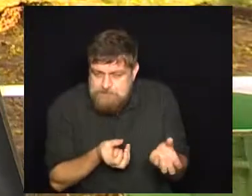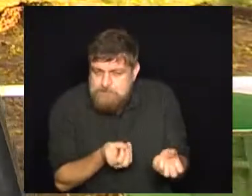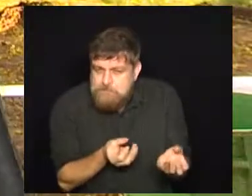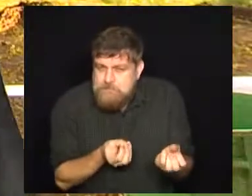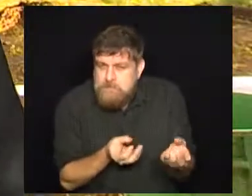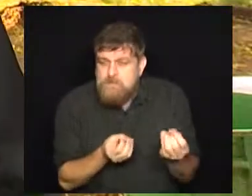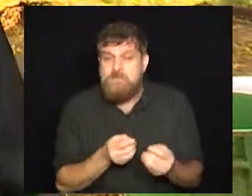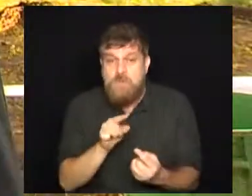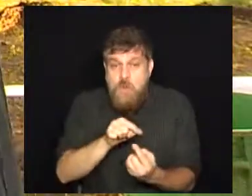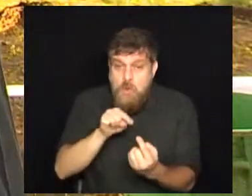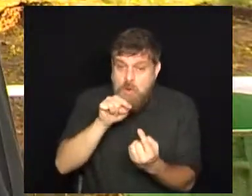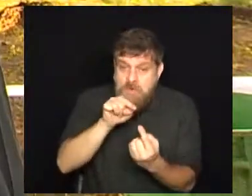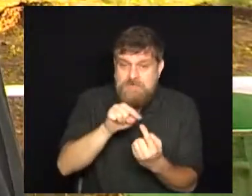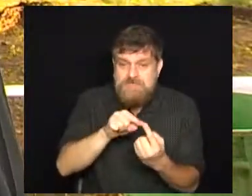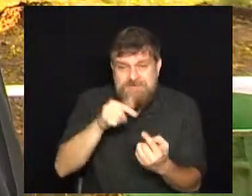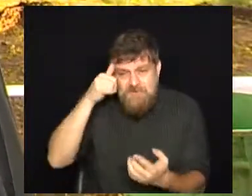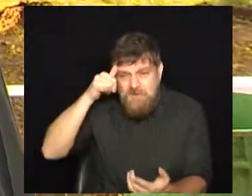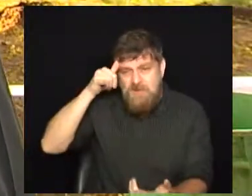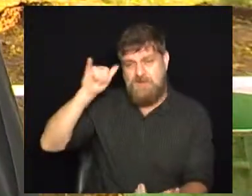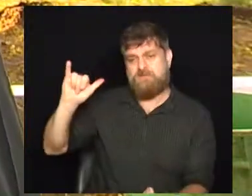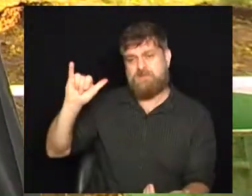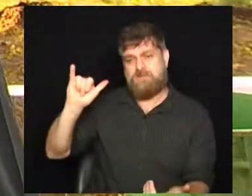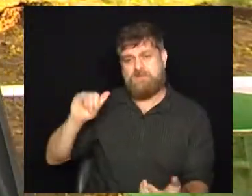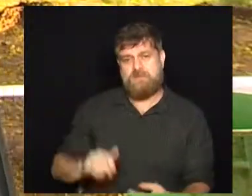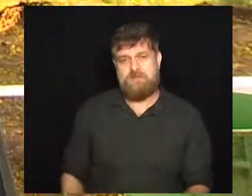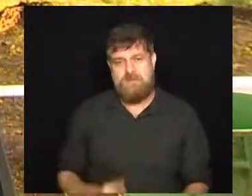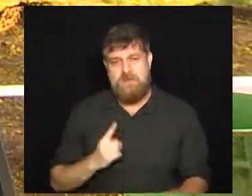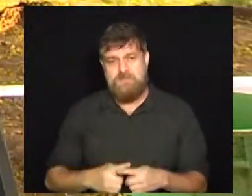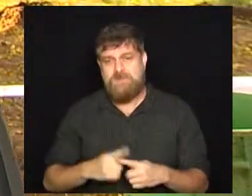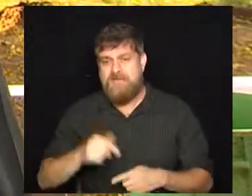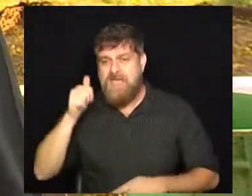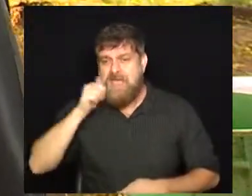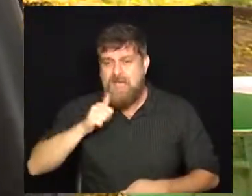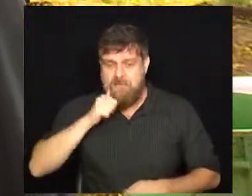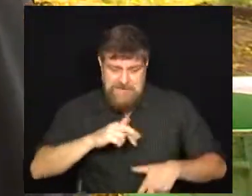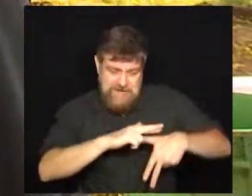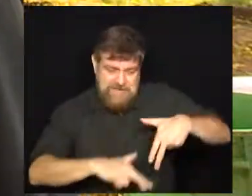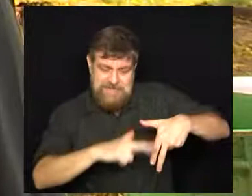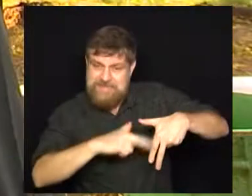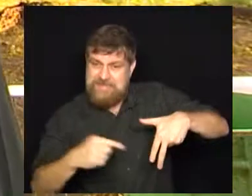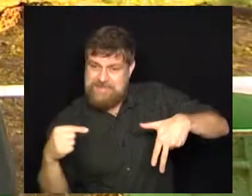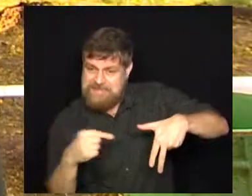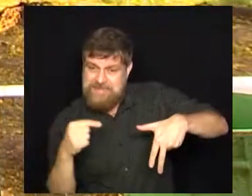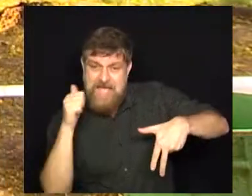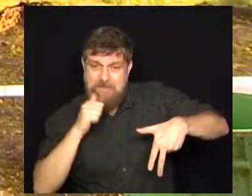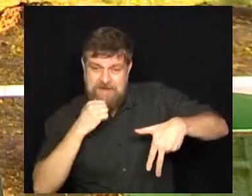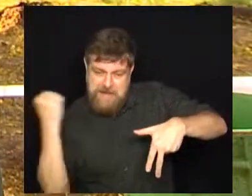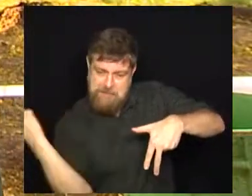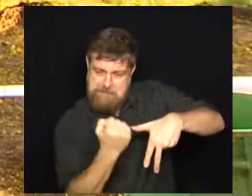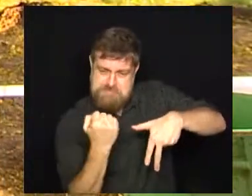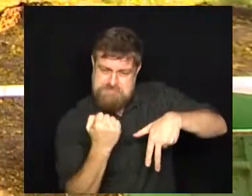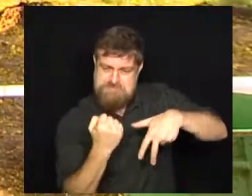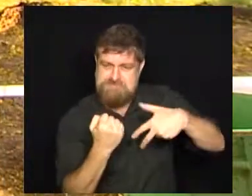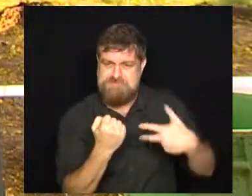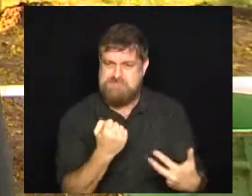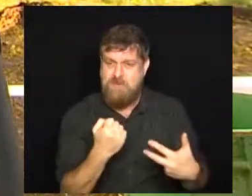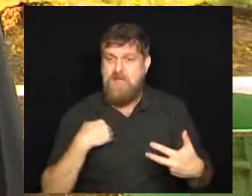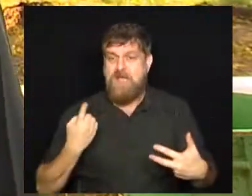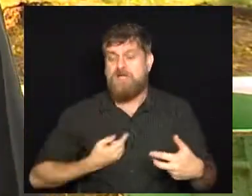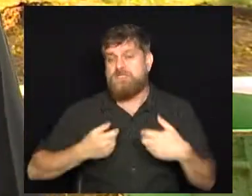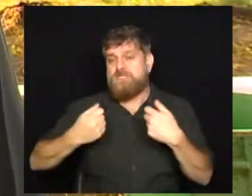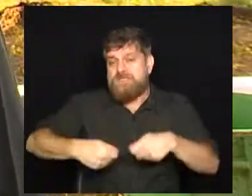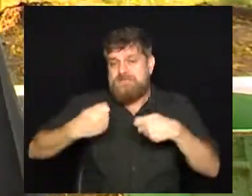procurar evitar, né? Porque o feminicídio e a violência é algo que a gente tem que combater